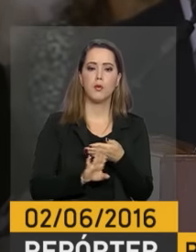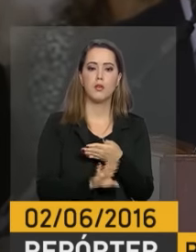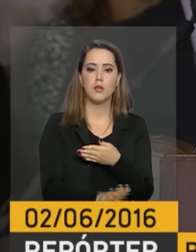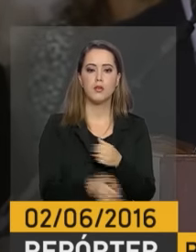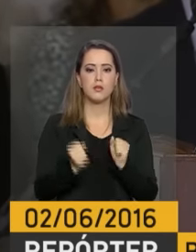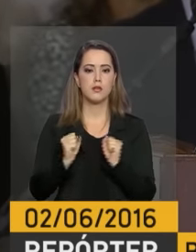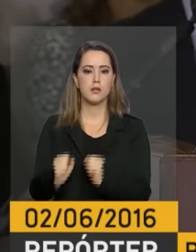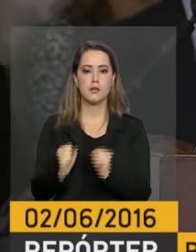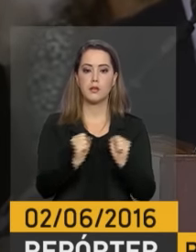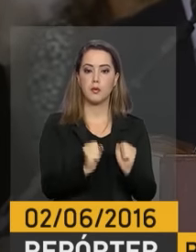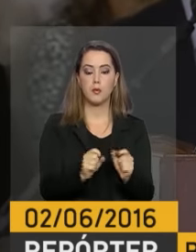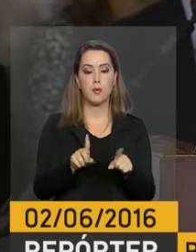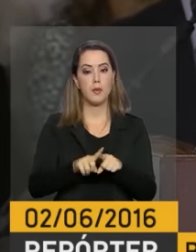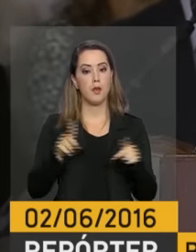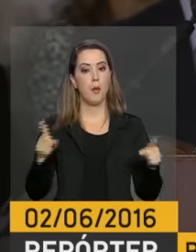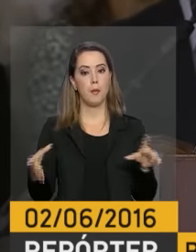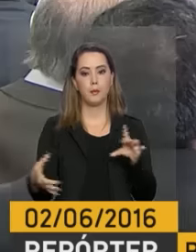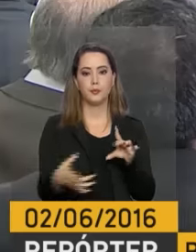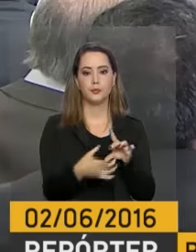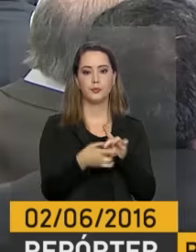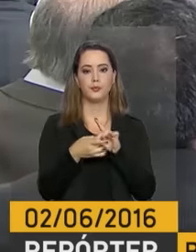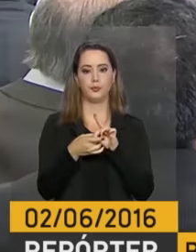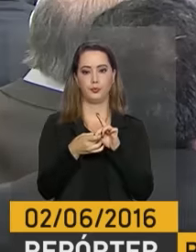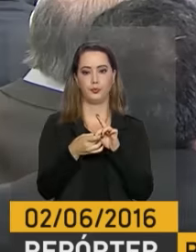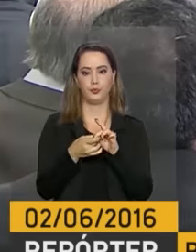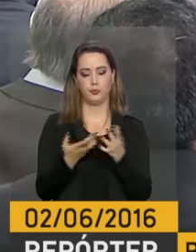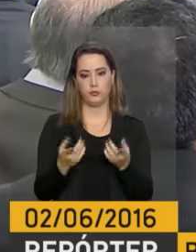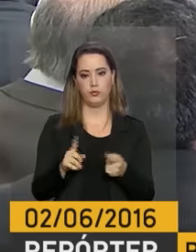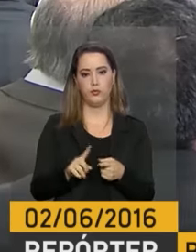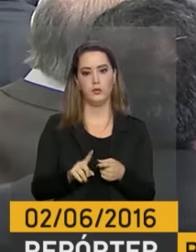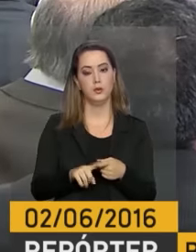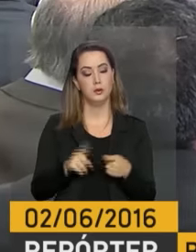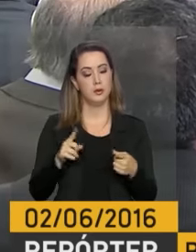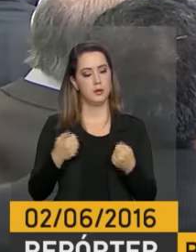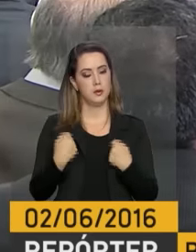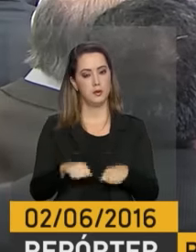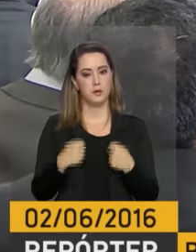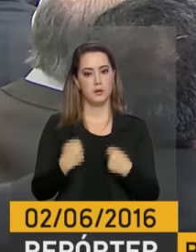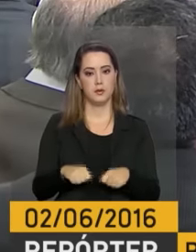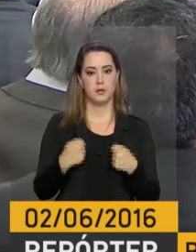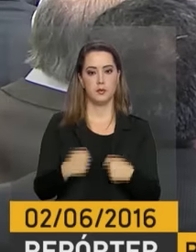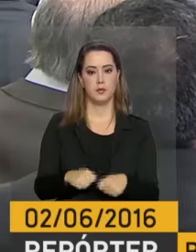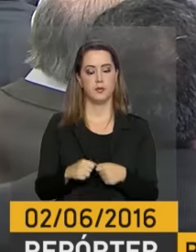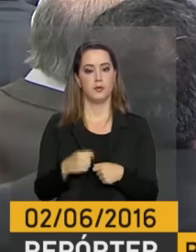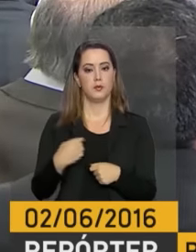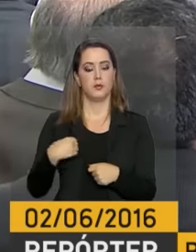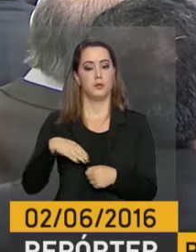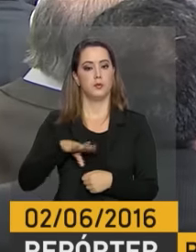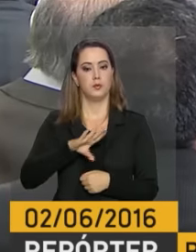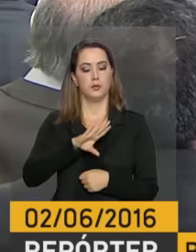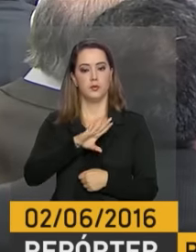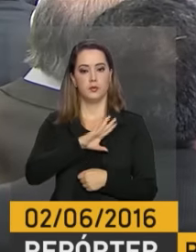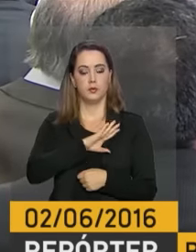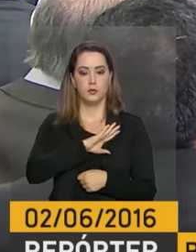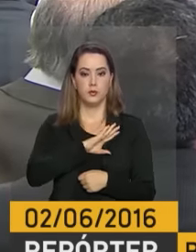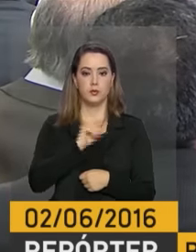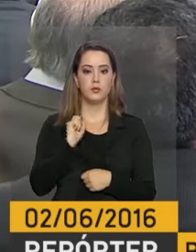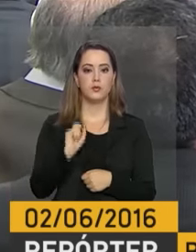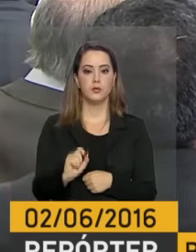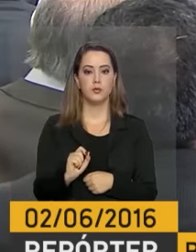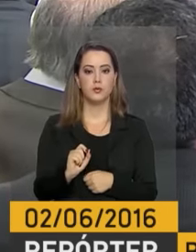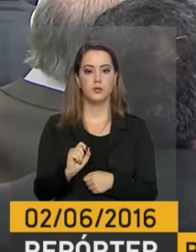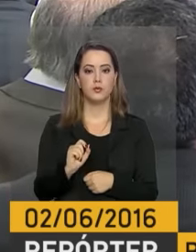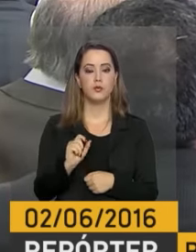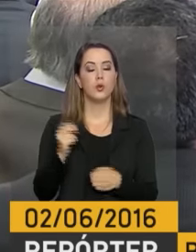tempo da sua harmonia, que muitas e muitas vezes se fala em independência e esquece-se da harmonia. E a harmonia deriva exata e precisamente